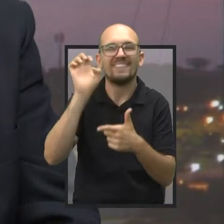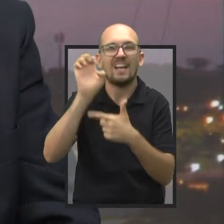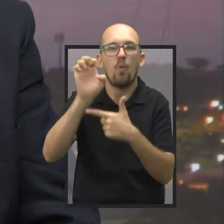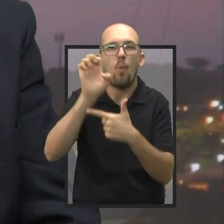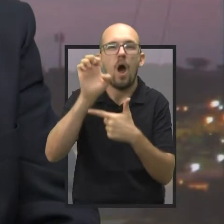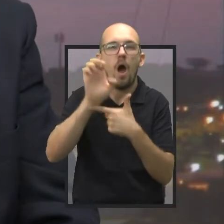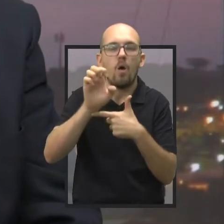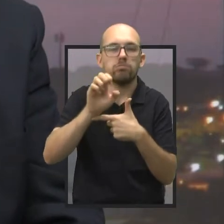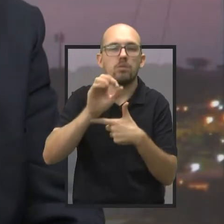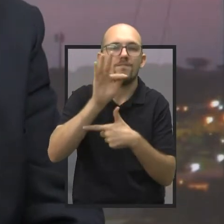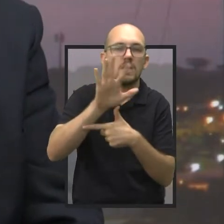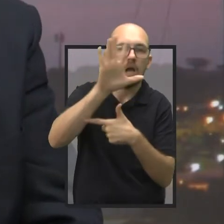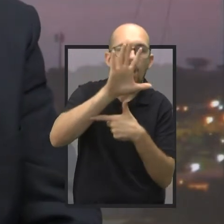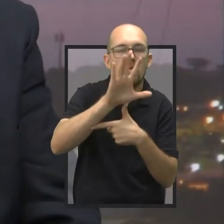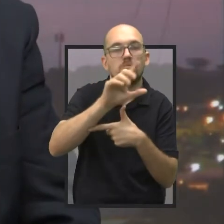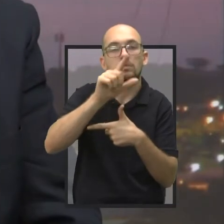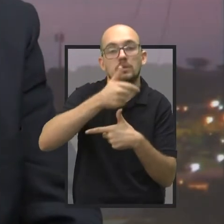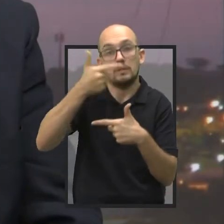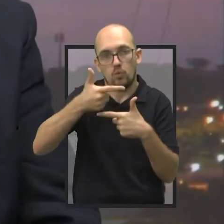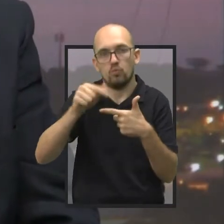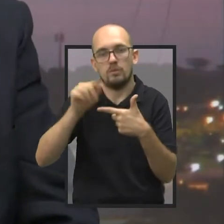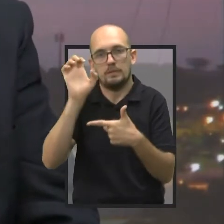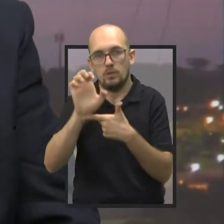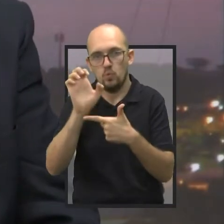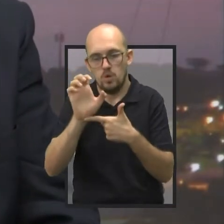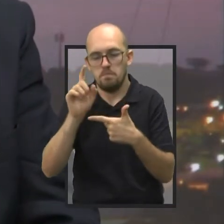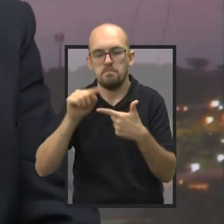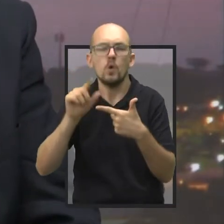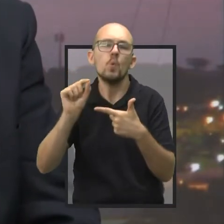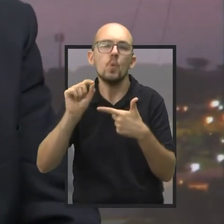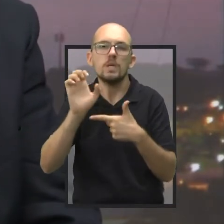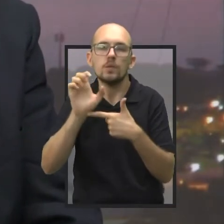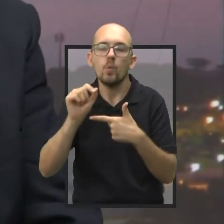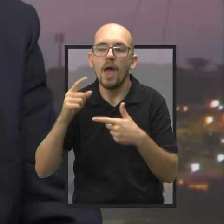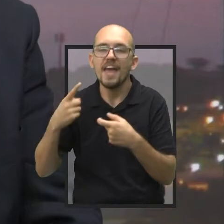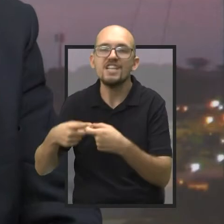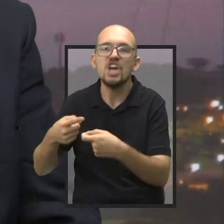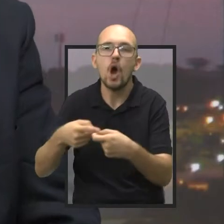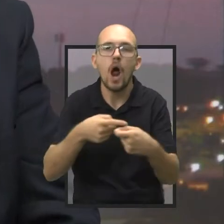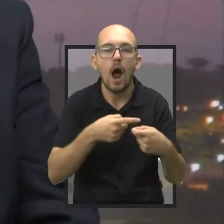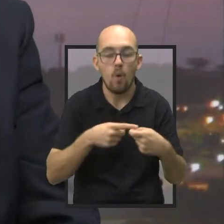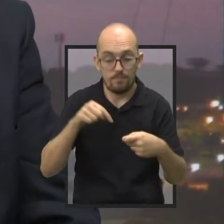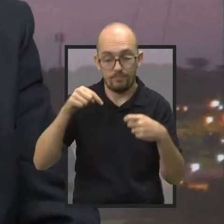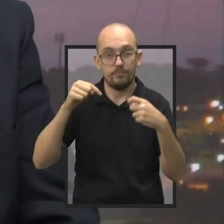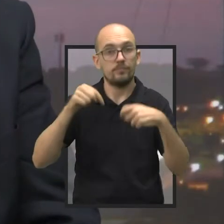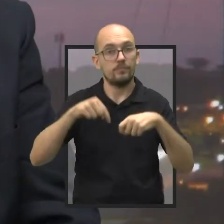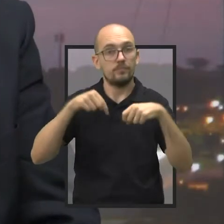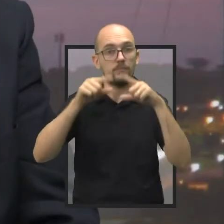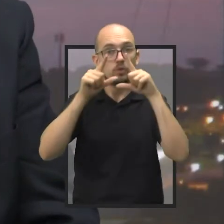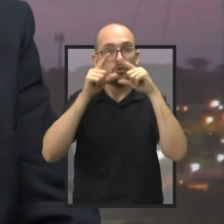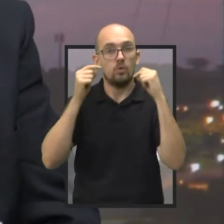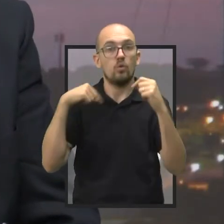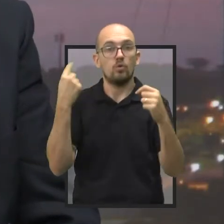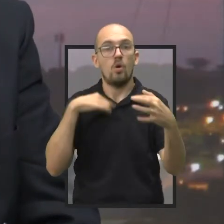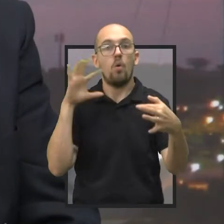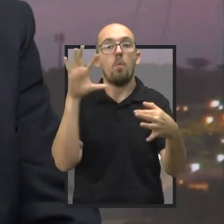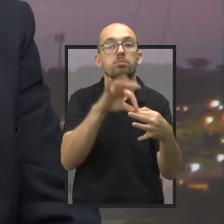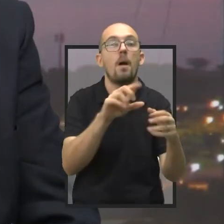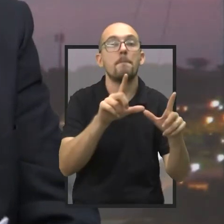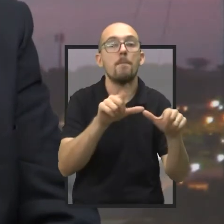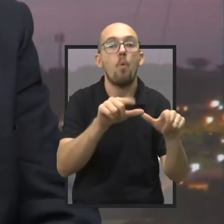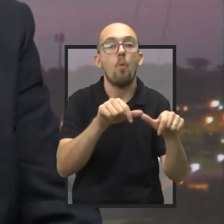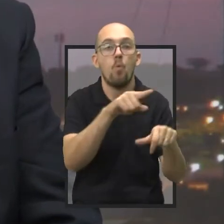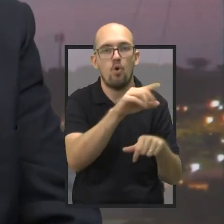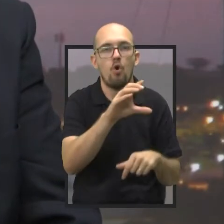ele age no âmbito das regiões. Nós aqui em Jaú estamos ligados ao Corecon de Bauru, que é a